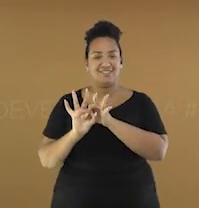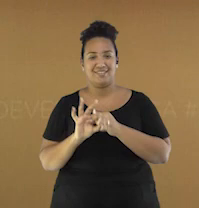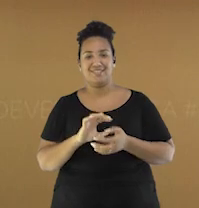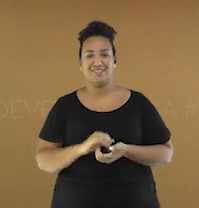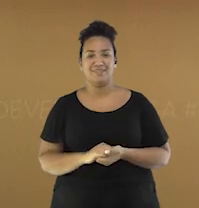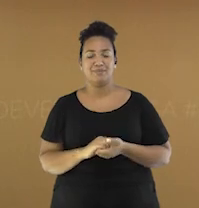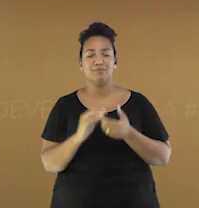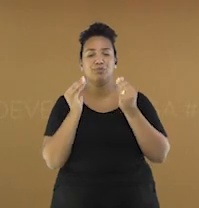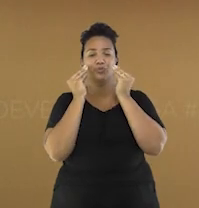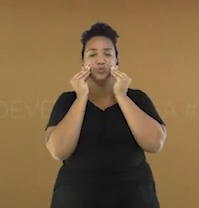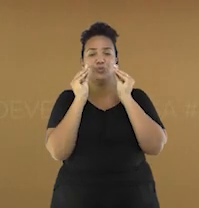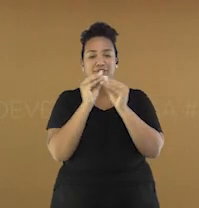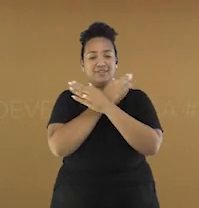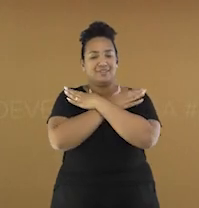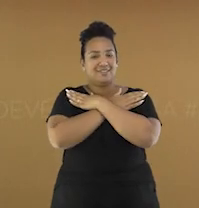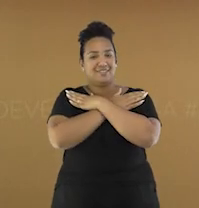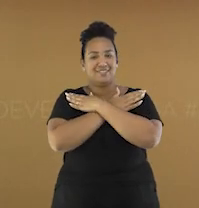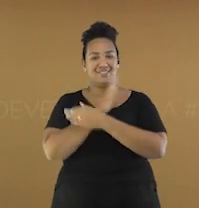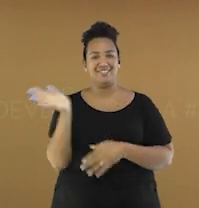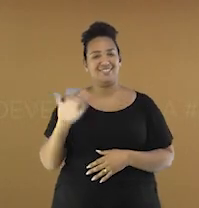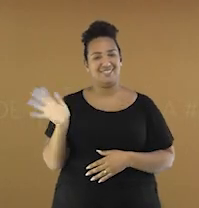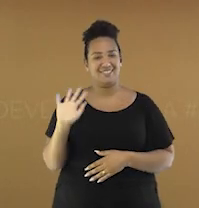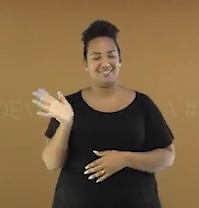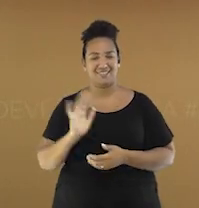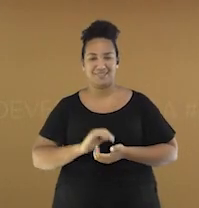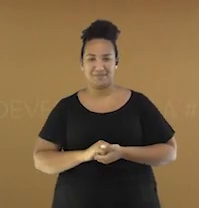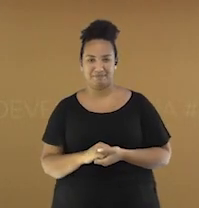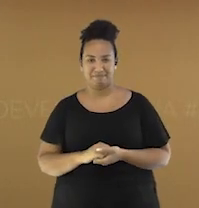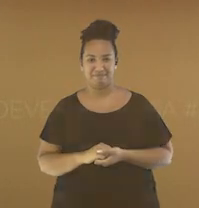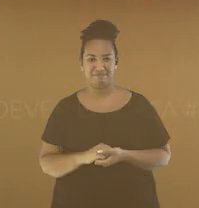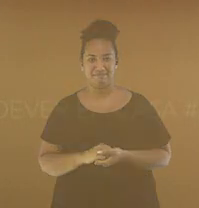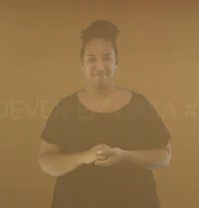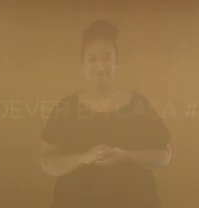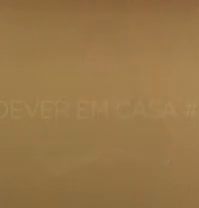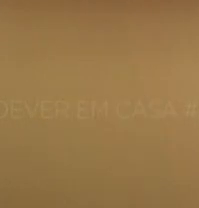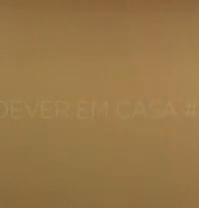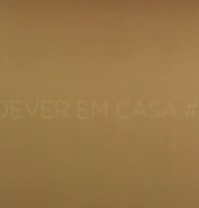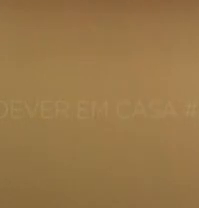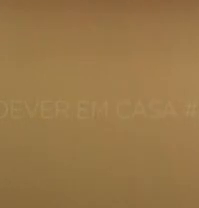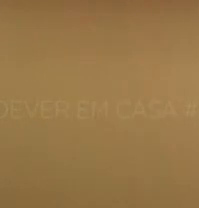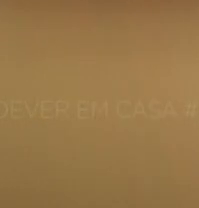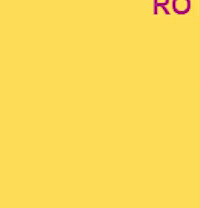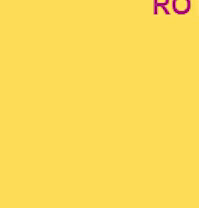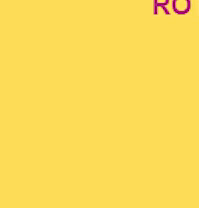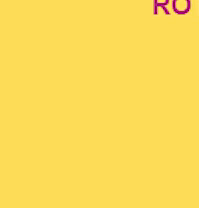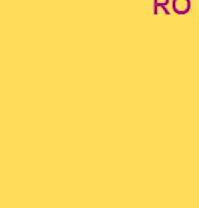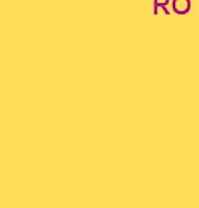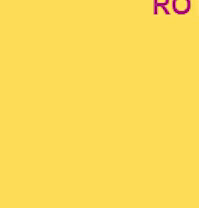mesmo distantes, estamos juntos. Um grande abraço da professora Ju. Tchau, tchau!